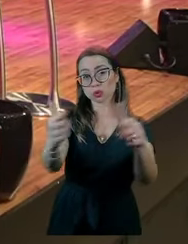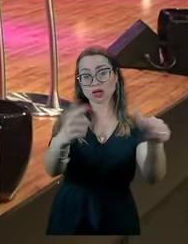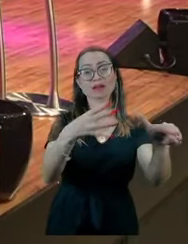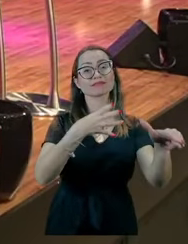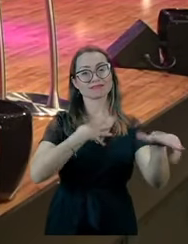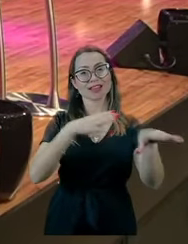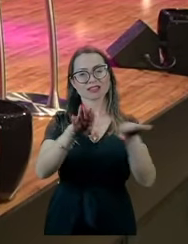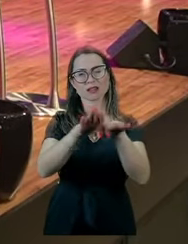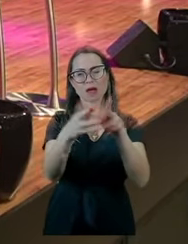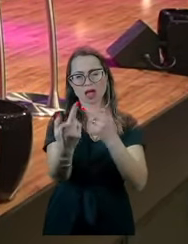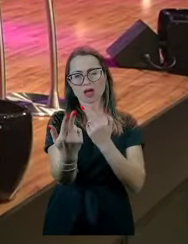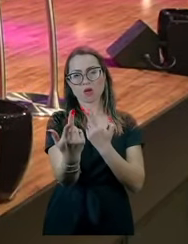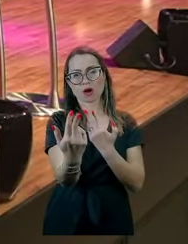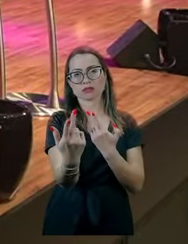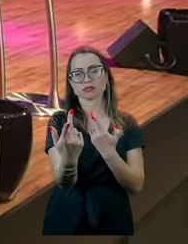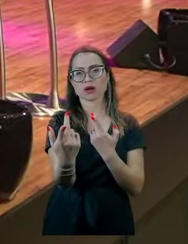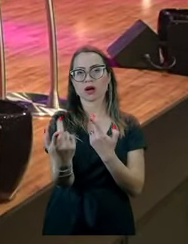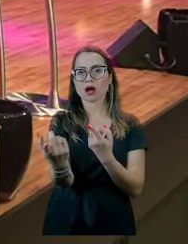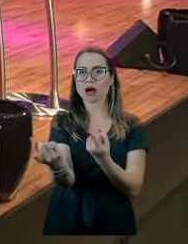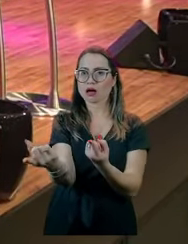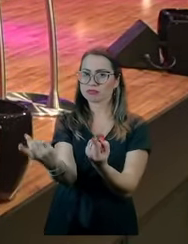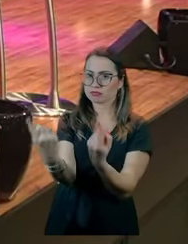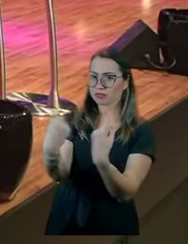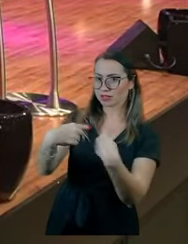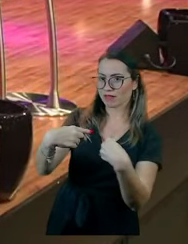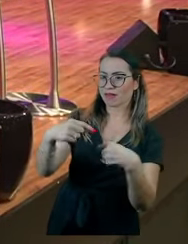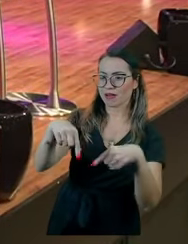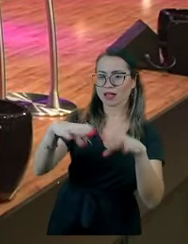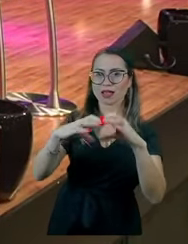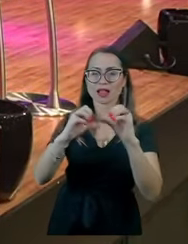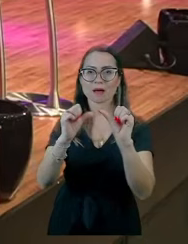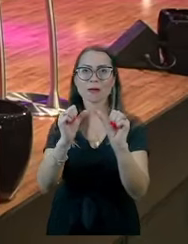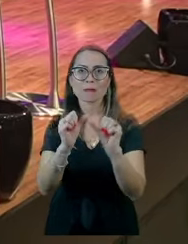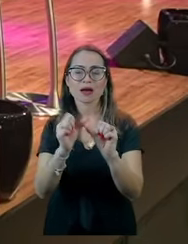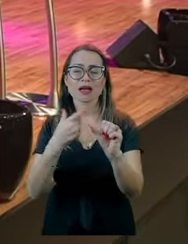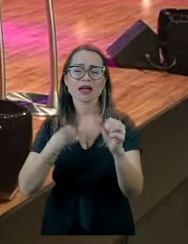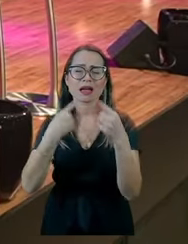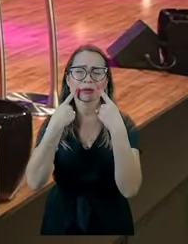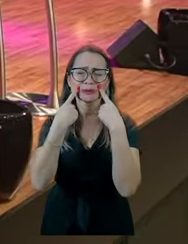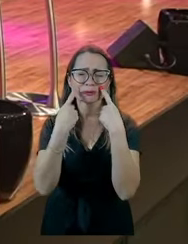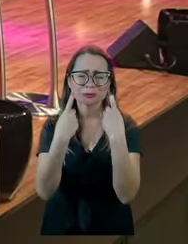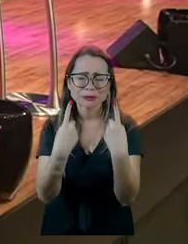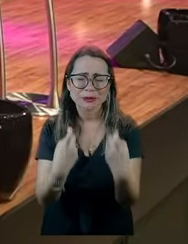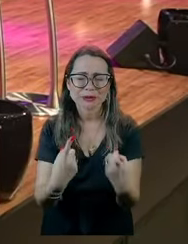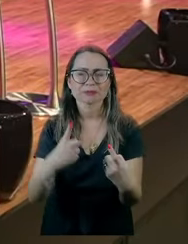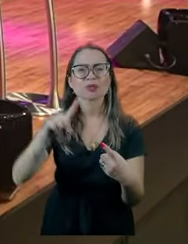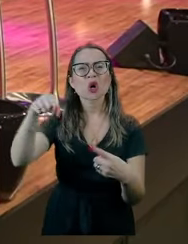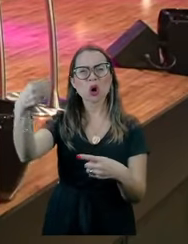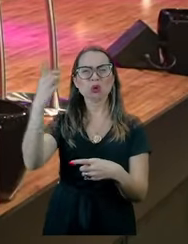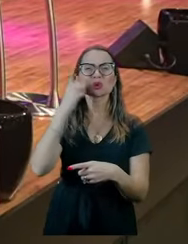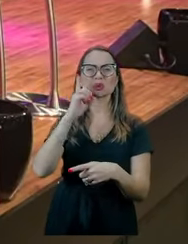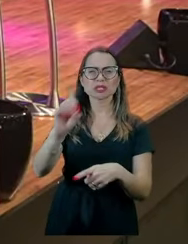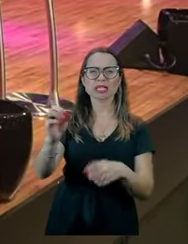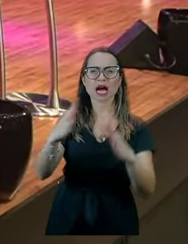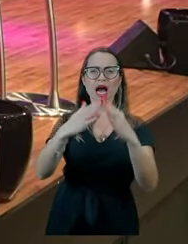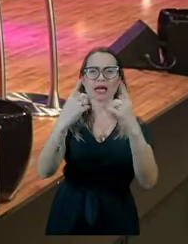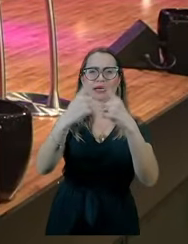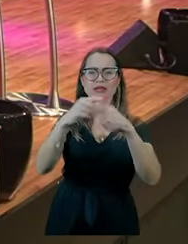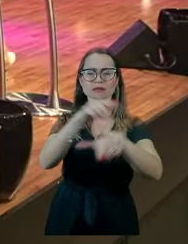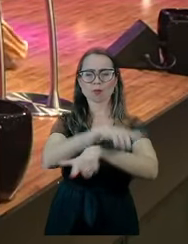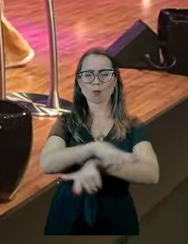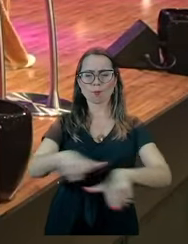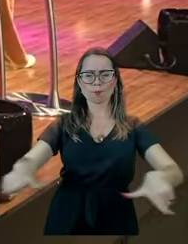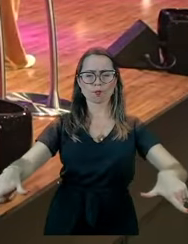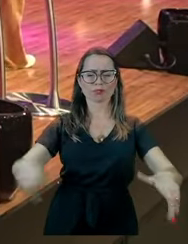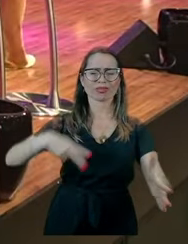mas tipo assim, um dos maiores desafios como Abba Pai, e o que faz eu chorar. Outro dia a igreja estava vazia, eu subi aqui em cima, me joguei aqui,